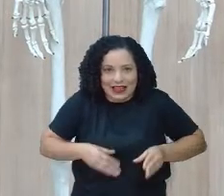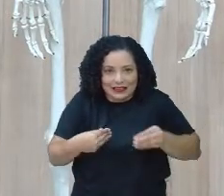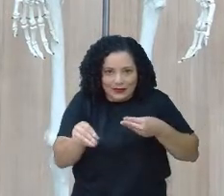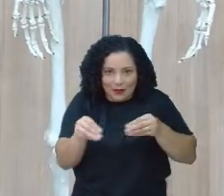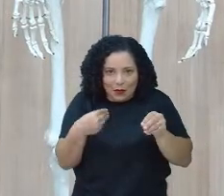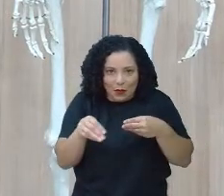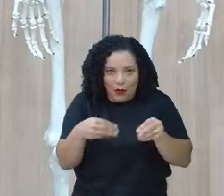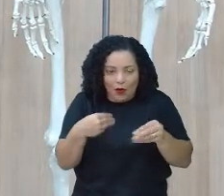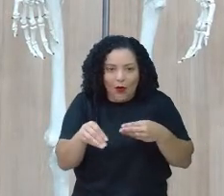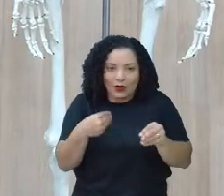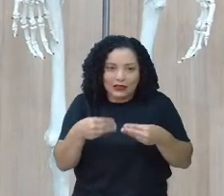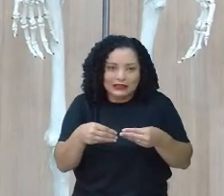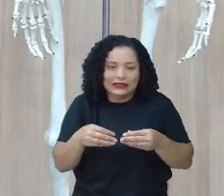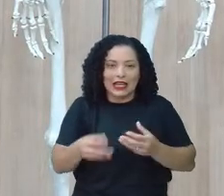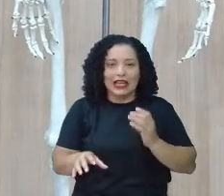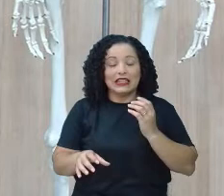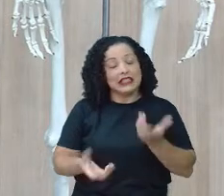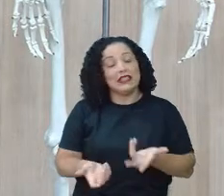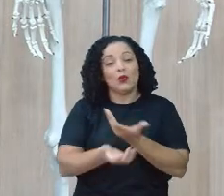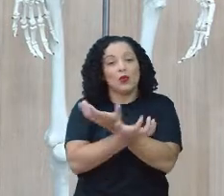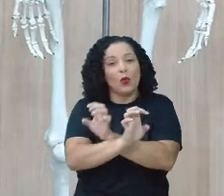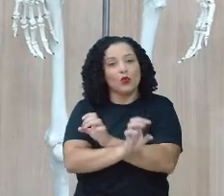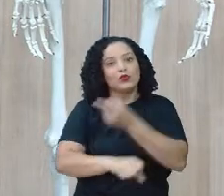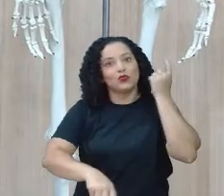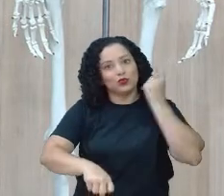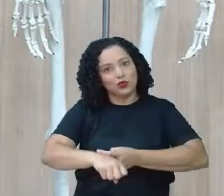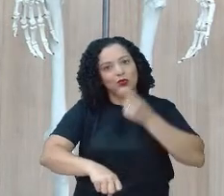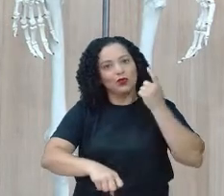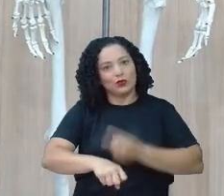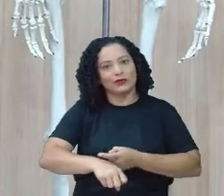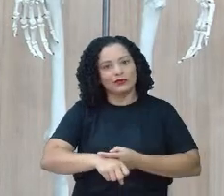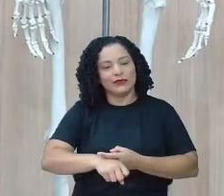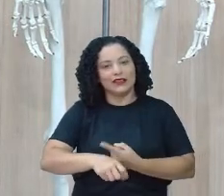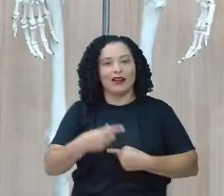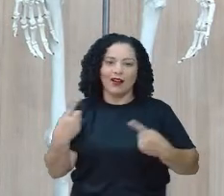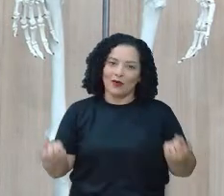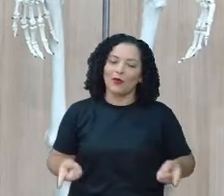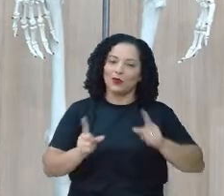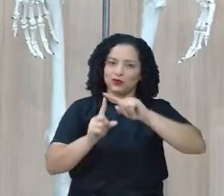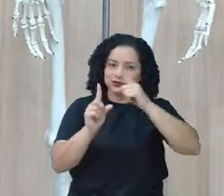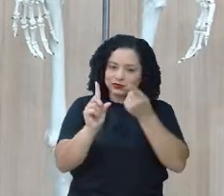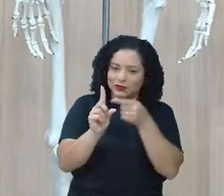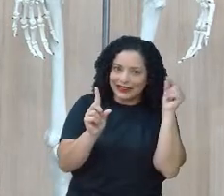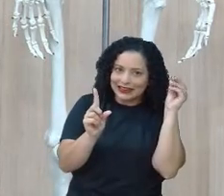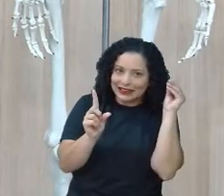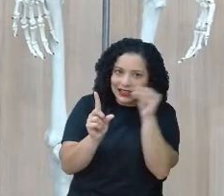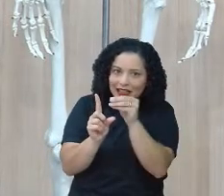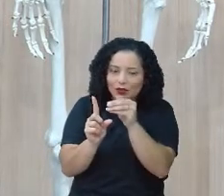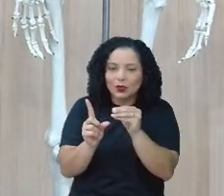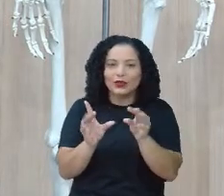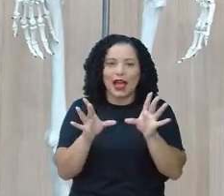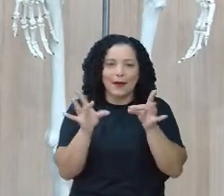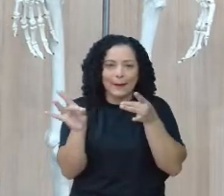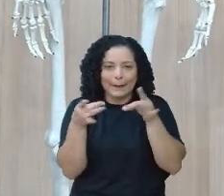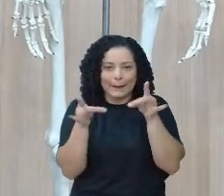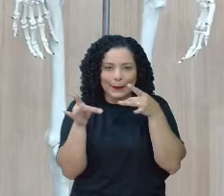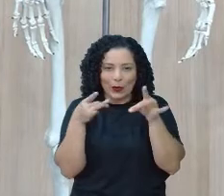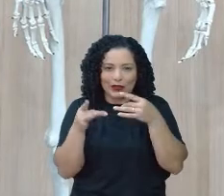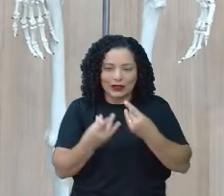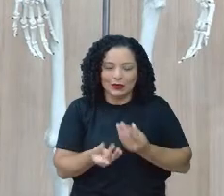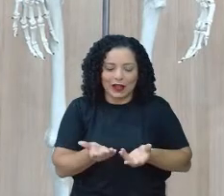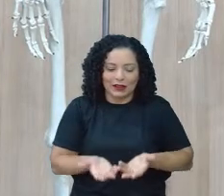de fato, não tem essa flexibilidade, nós estávamos ainda com grande parte do nosso esqueleto formado